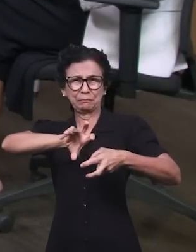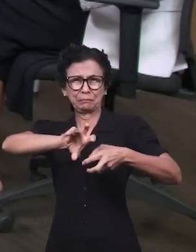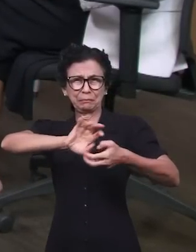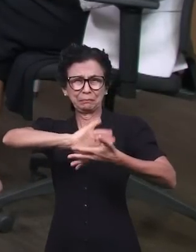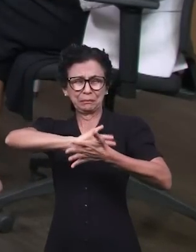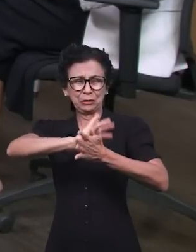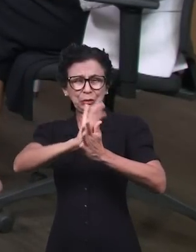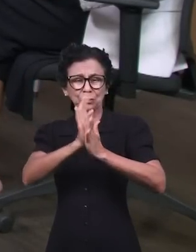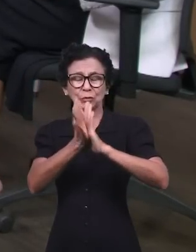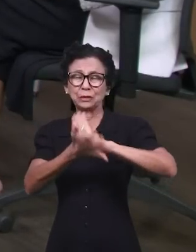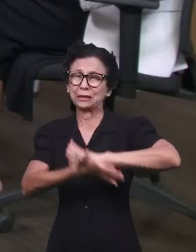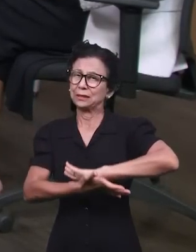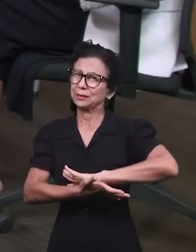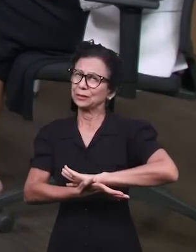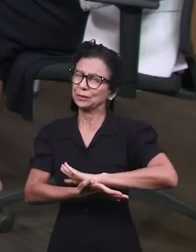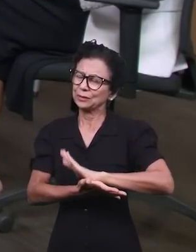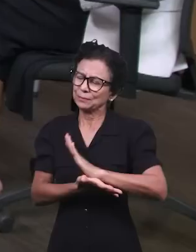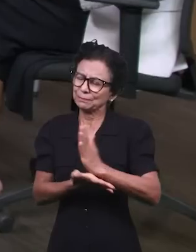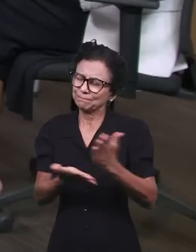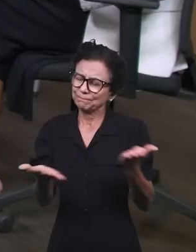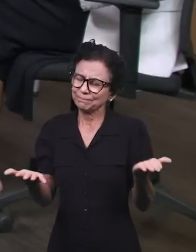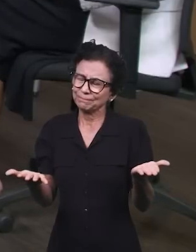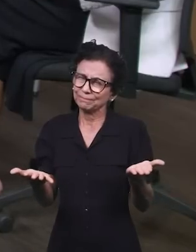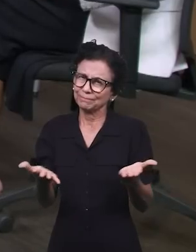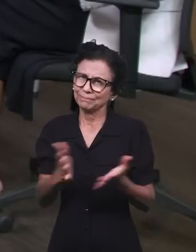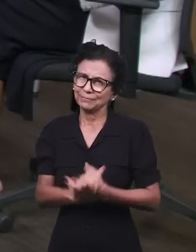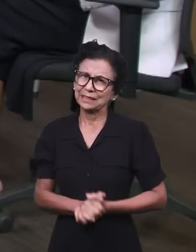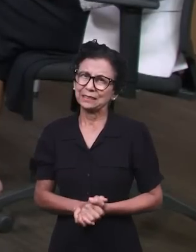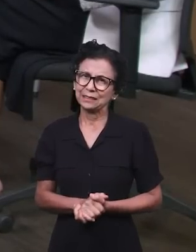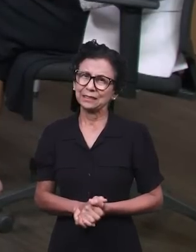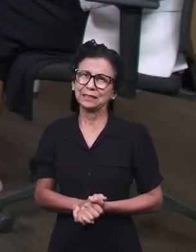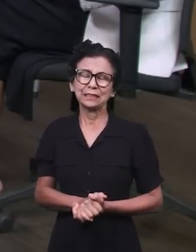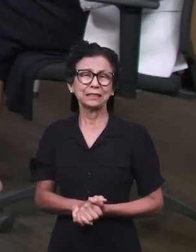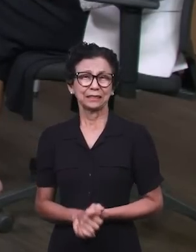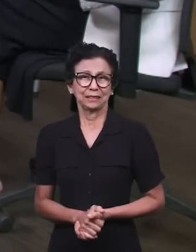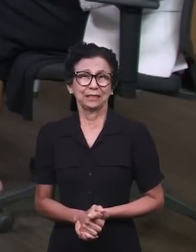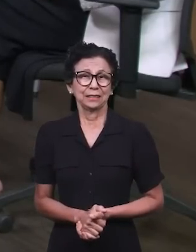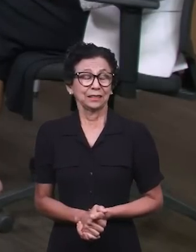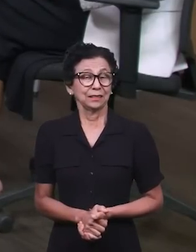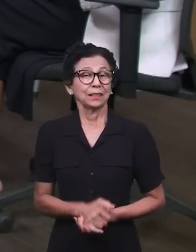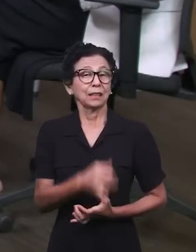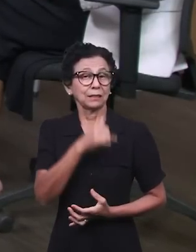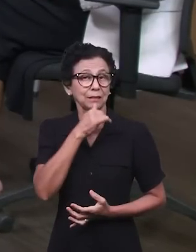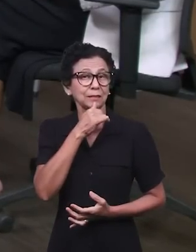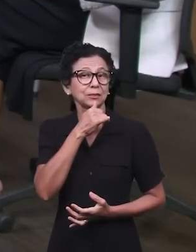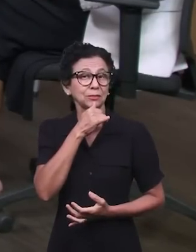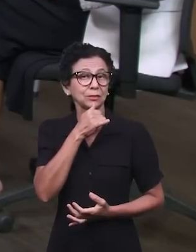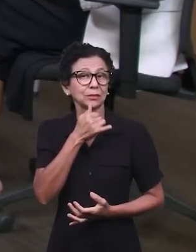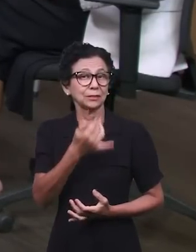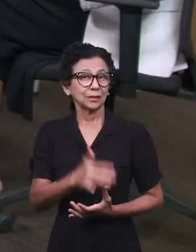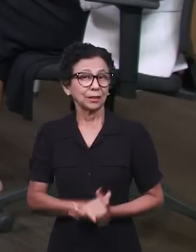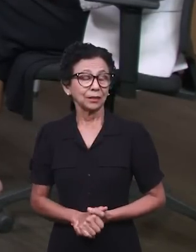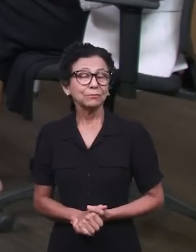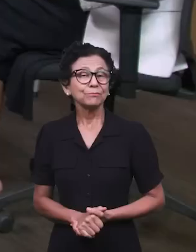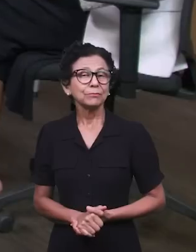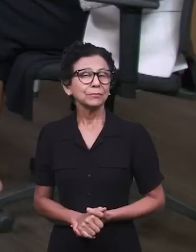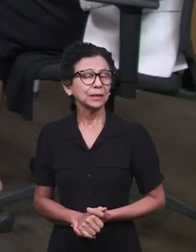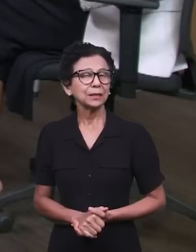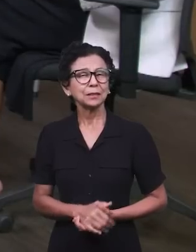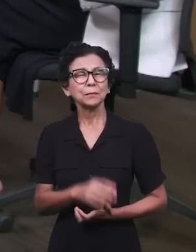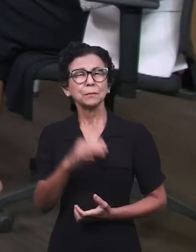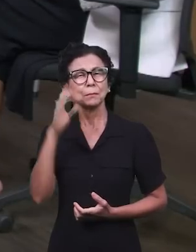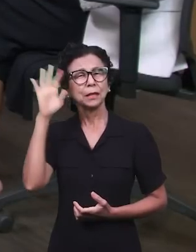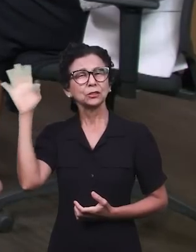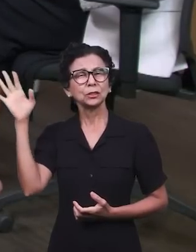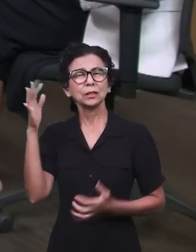destroçados pela guerra. Você não vê glamour nenhum, você não vê nada apaixonante nisso. E aquele que está sofrendo, que é um sofrimento